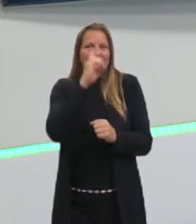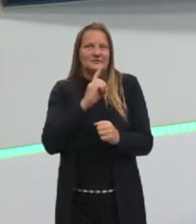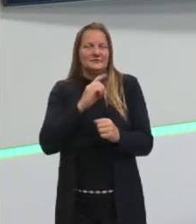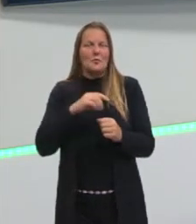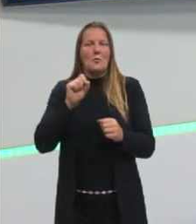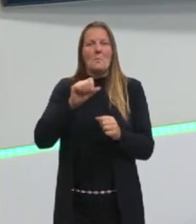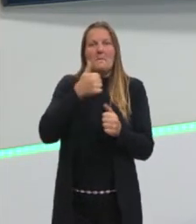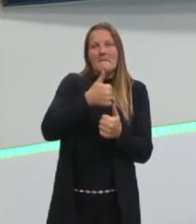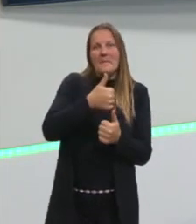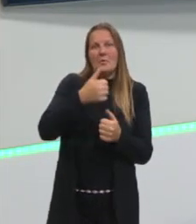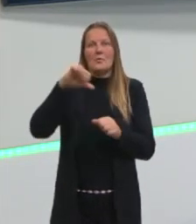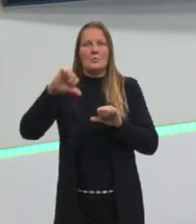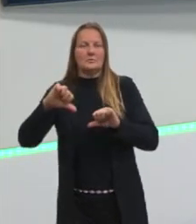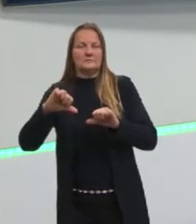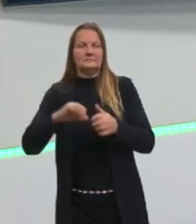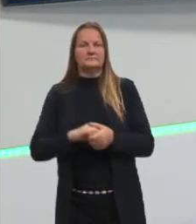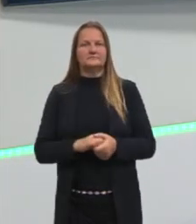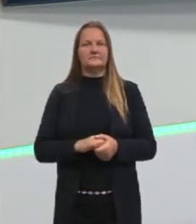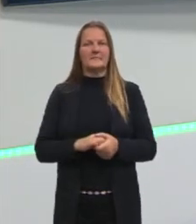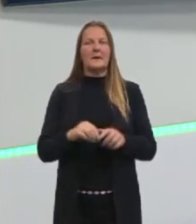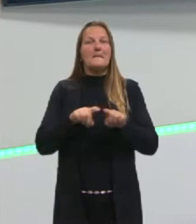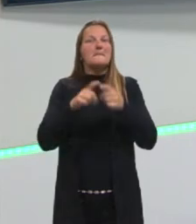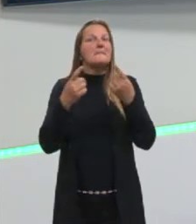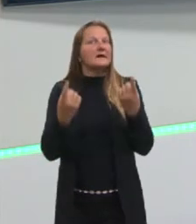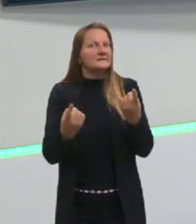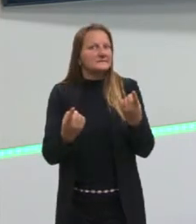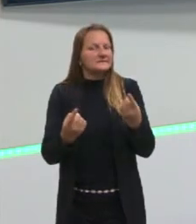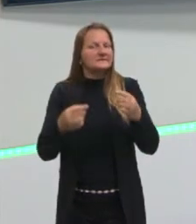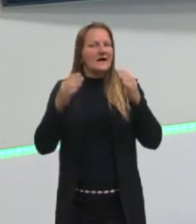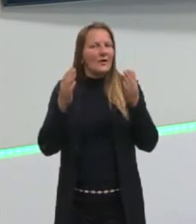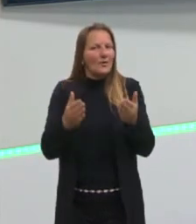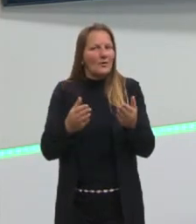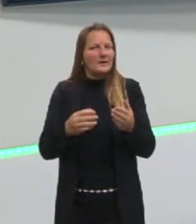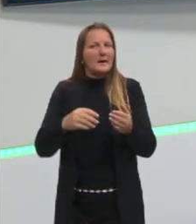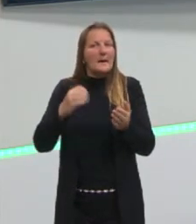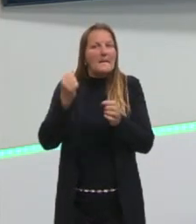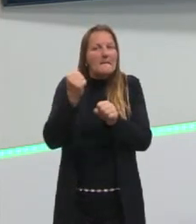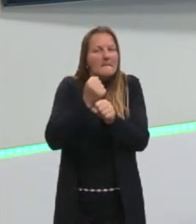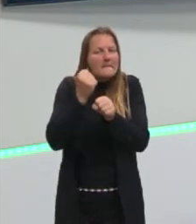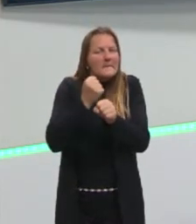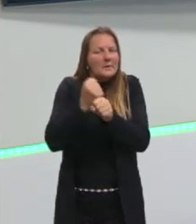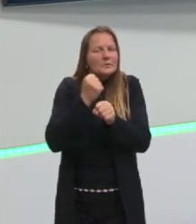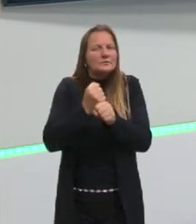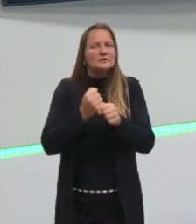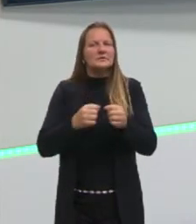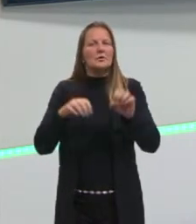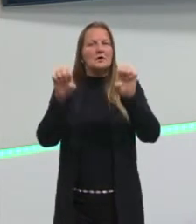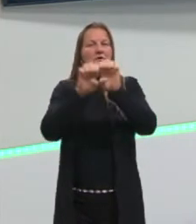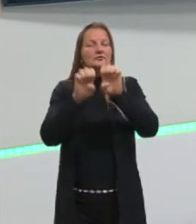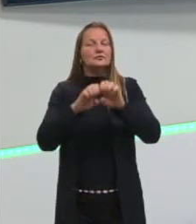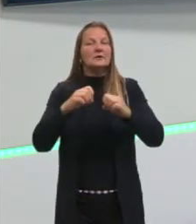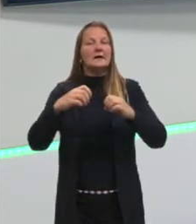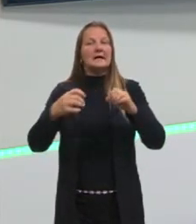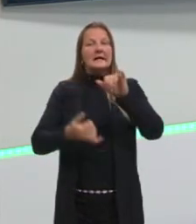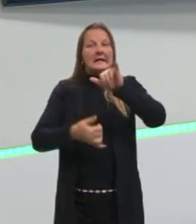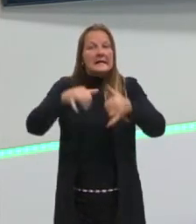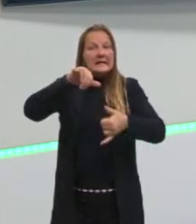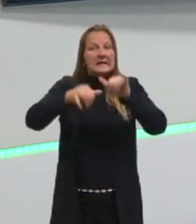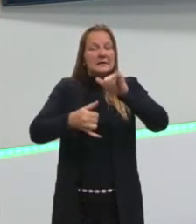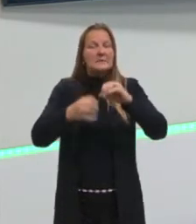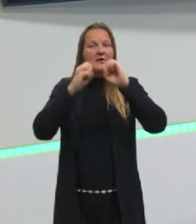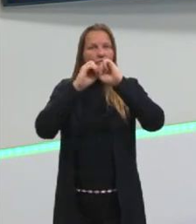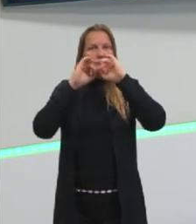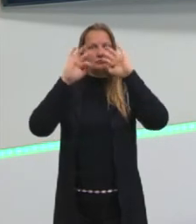o que que é bom que aqui não é bom para alimentação Mas a questão de produção de estrutura química a gente vai